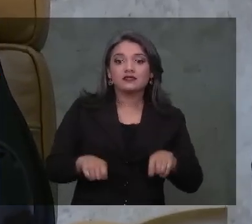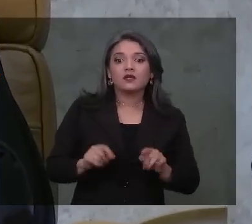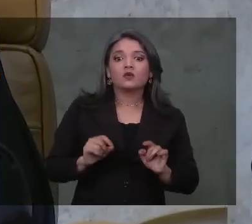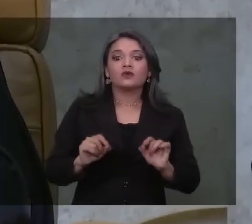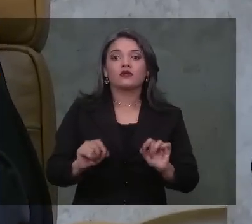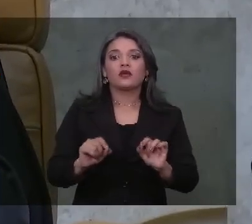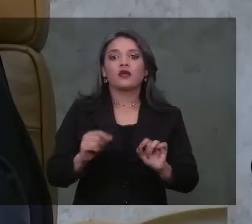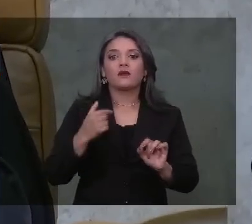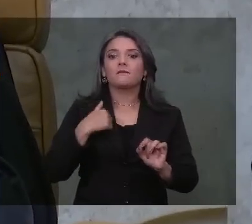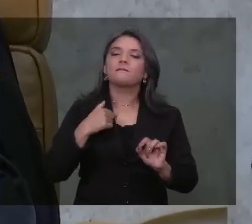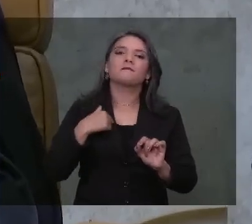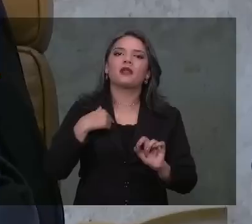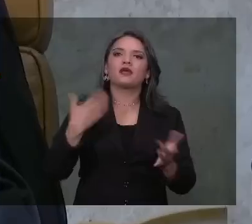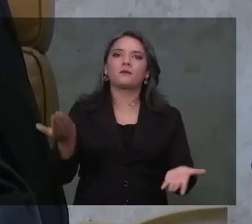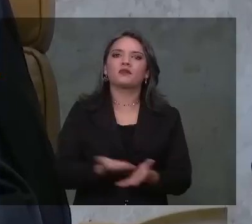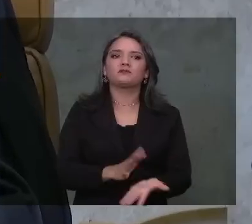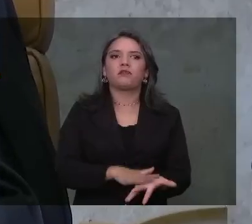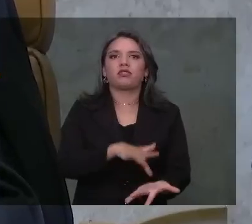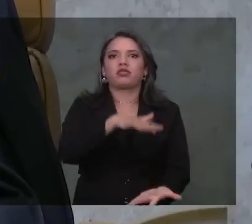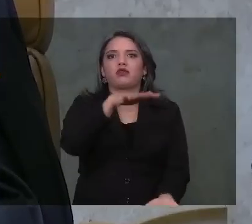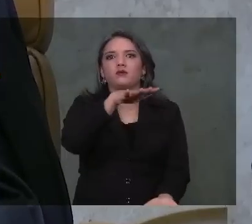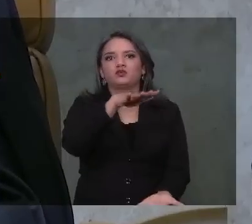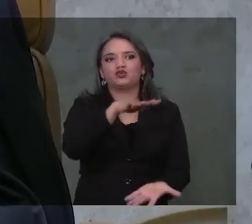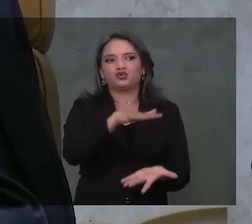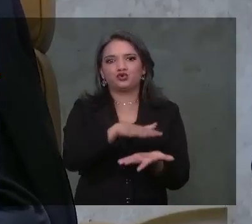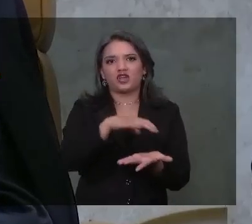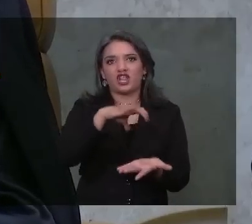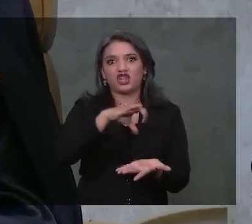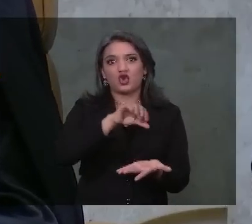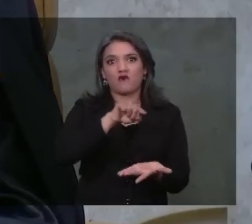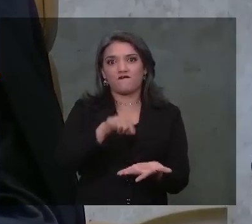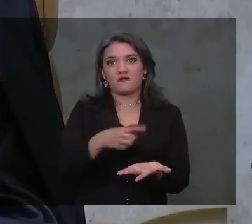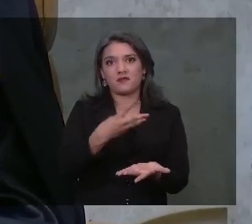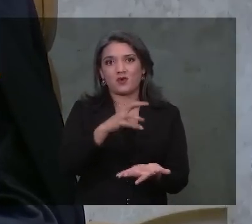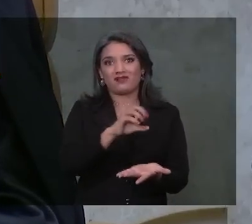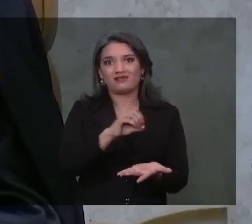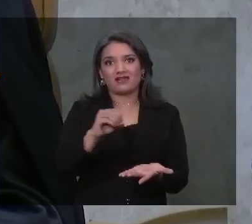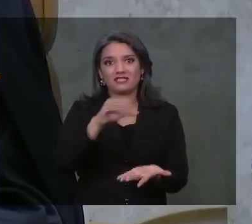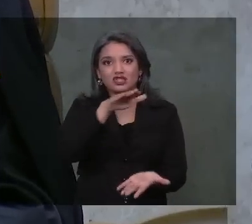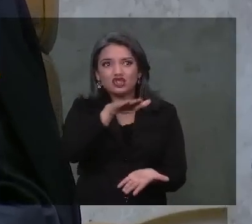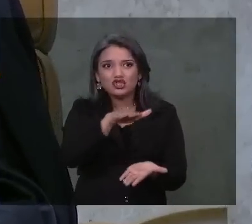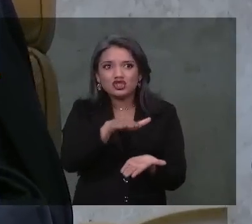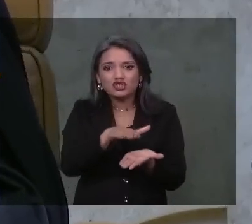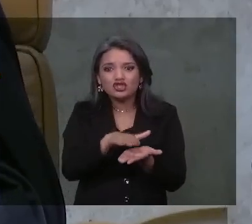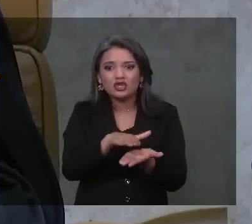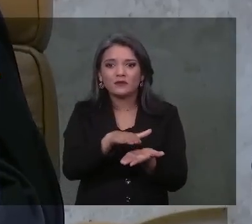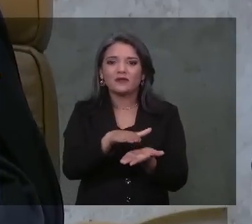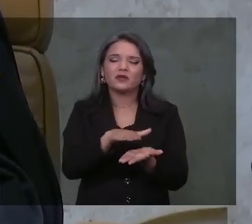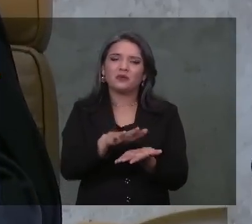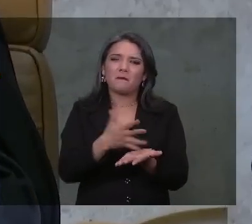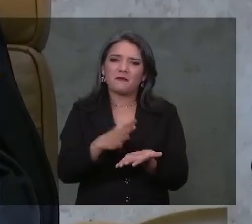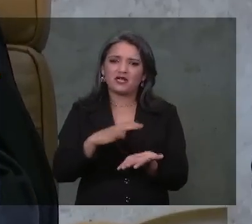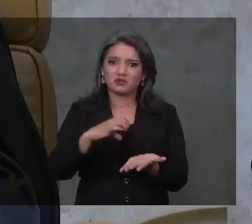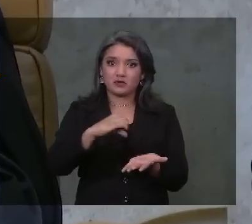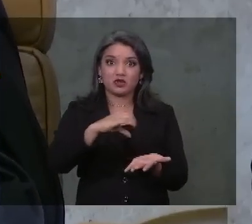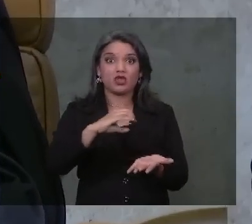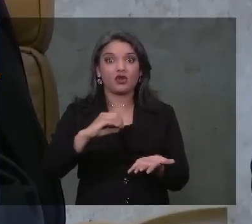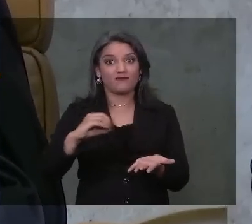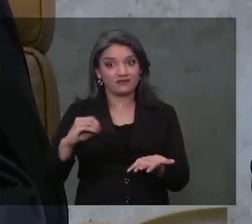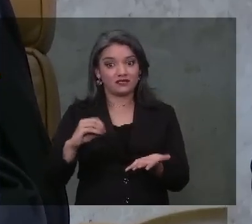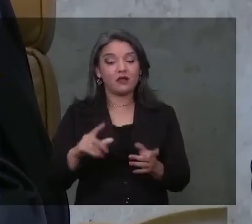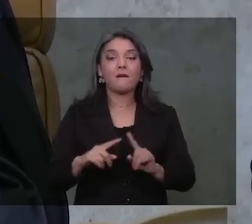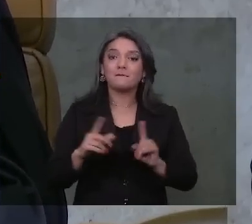o acervo do gabinete de 9.300 processos para o mínimo possível, cerca de 900, mas